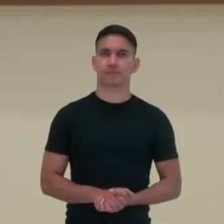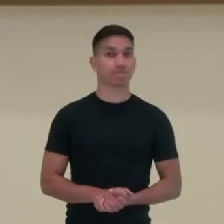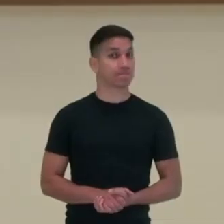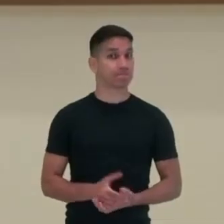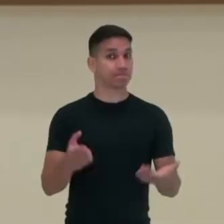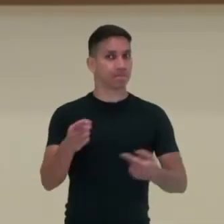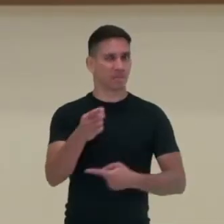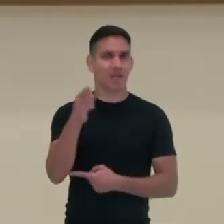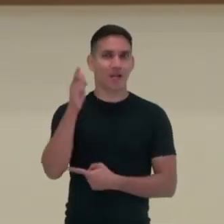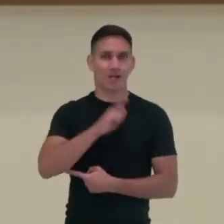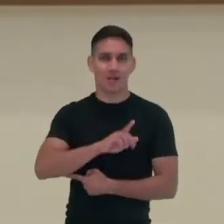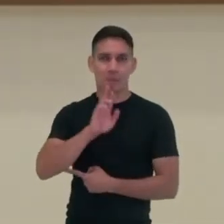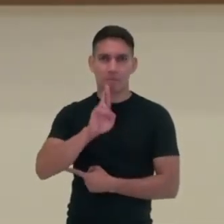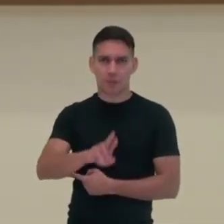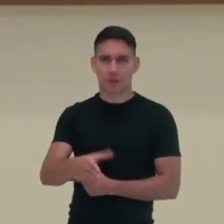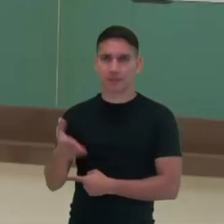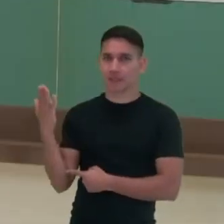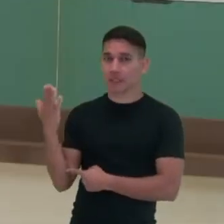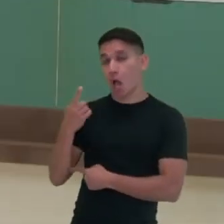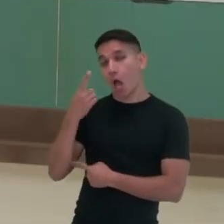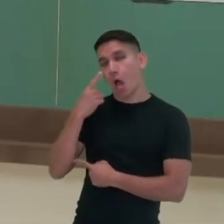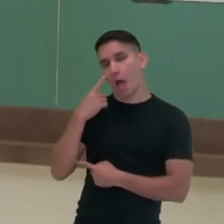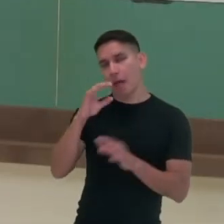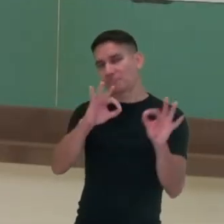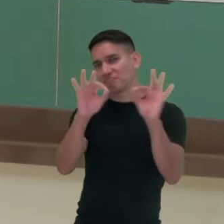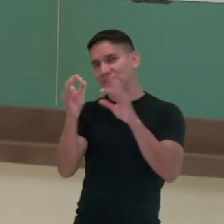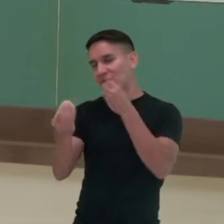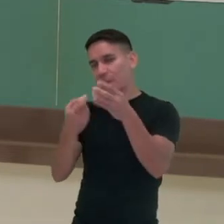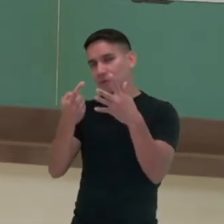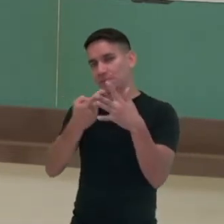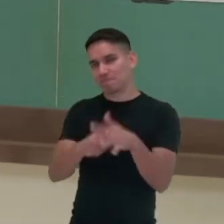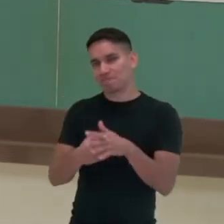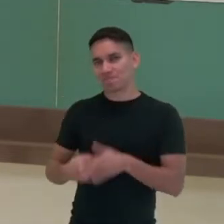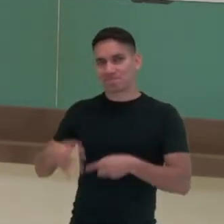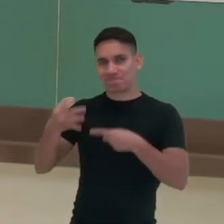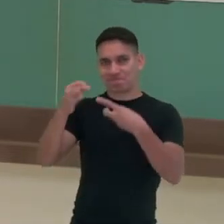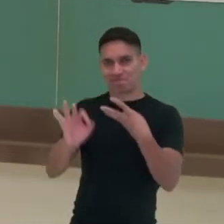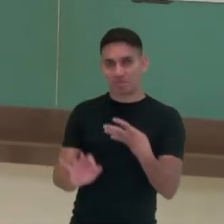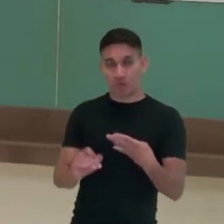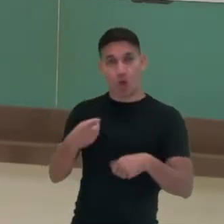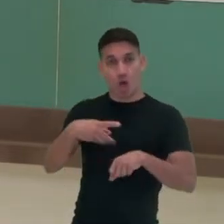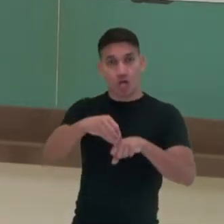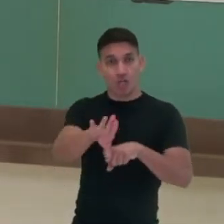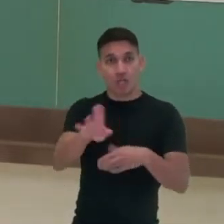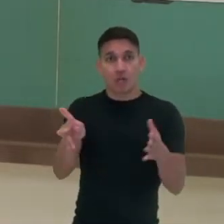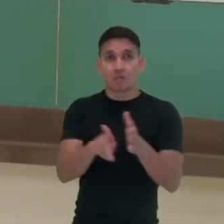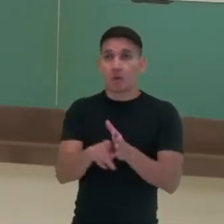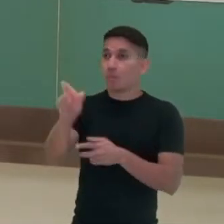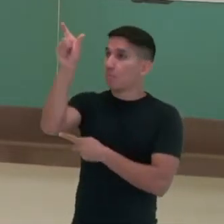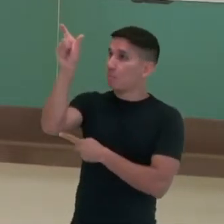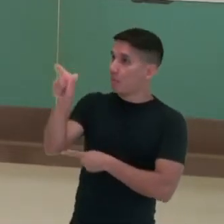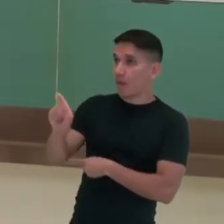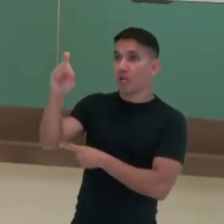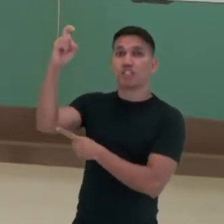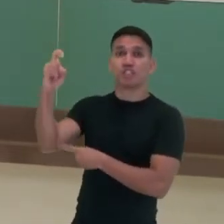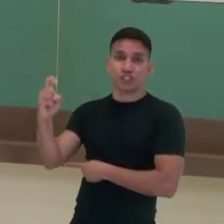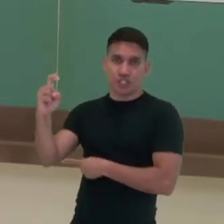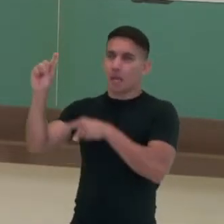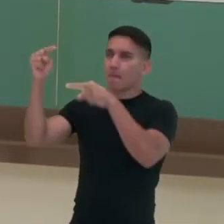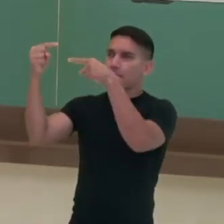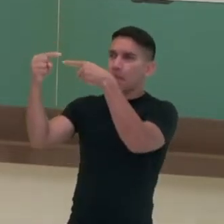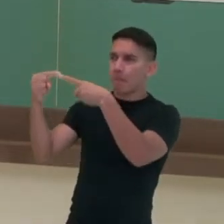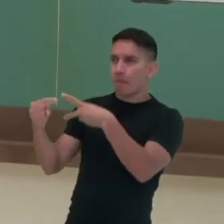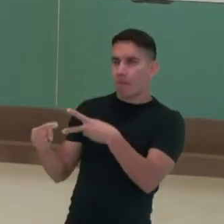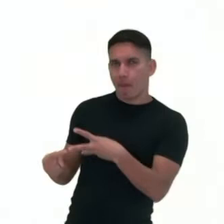E aí, pessoal, fizeram? Acompanhem comigo aqui a correção. Então, a dica era jogar alguns valores para x, né?